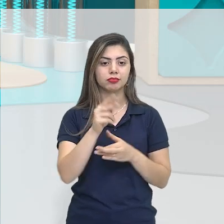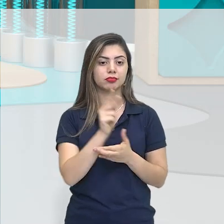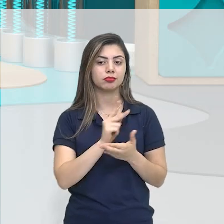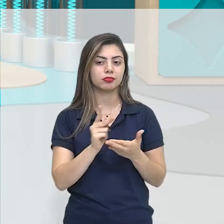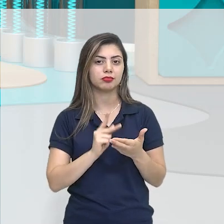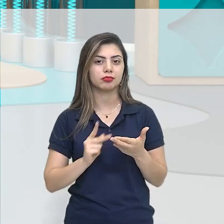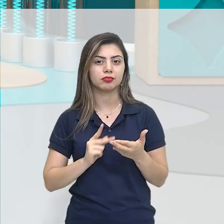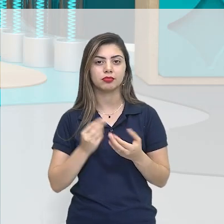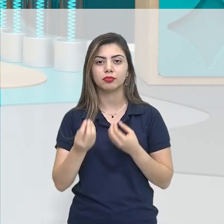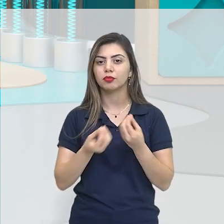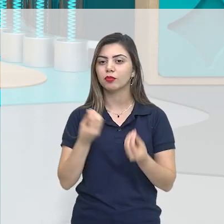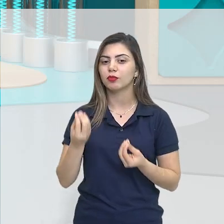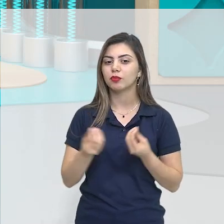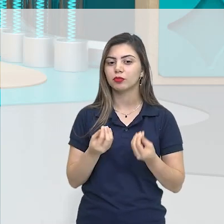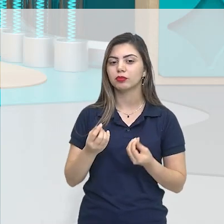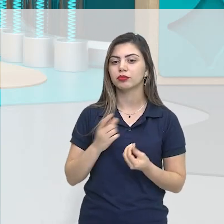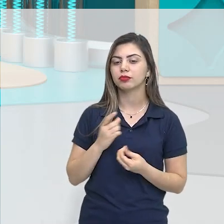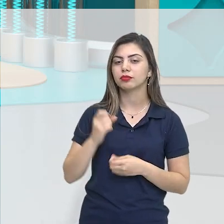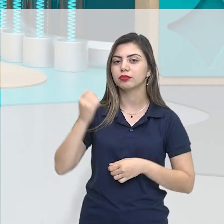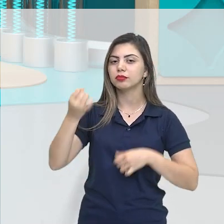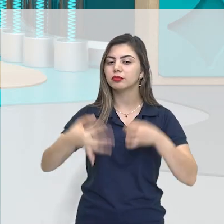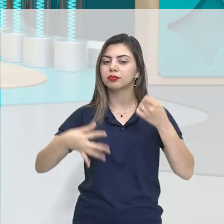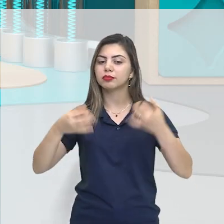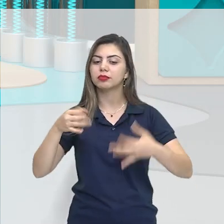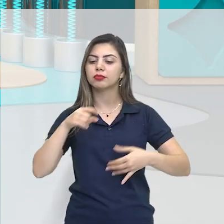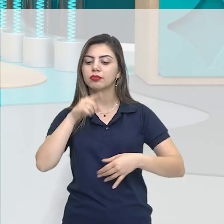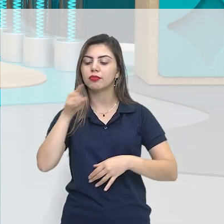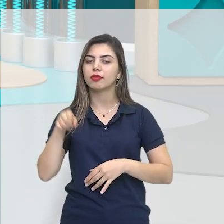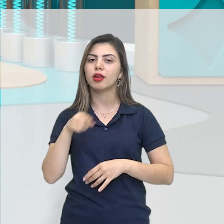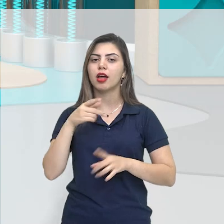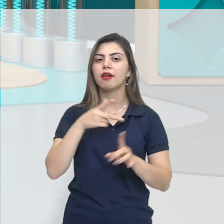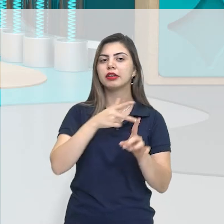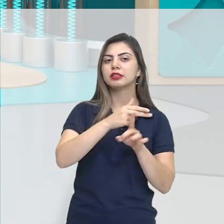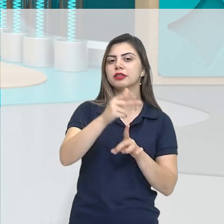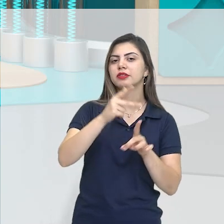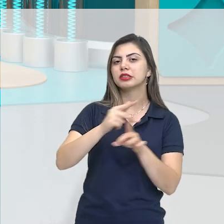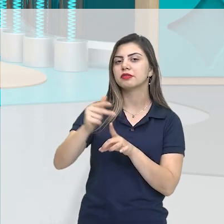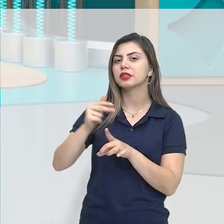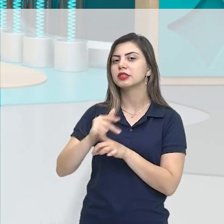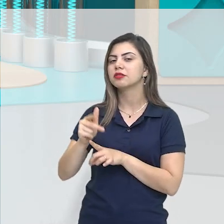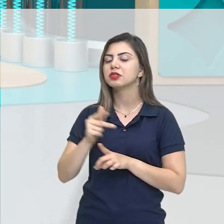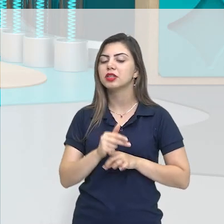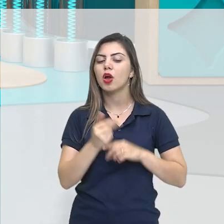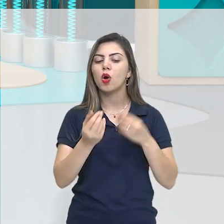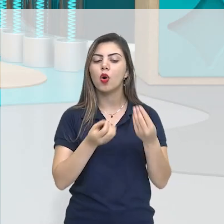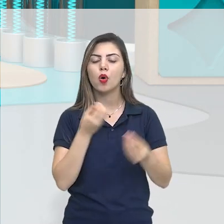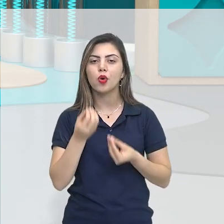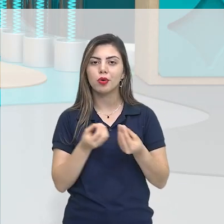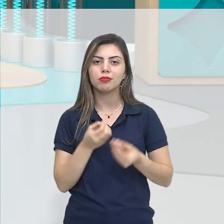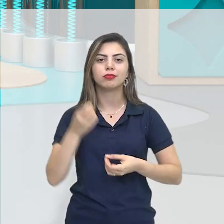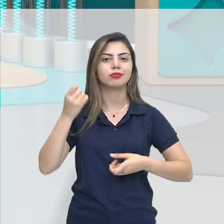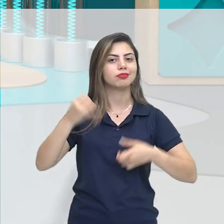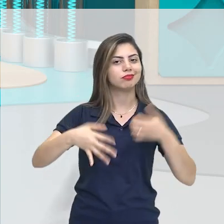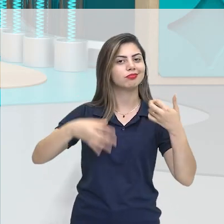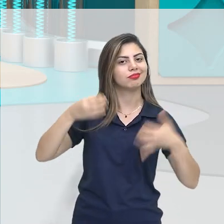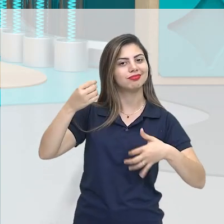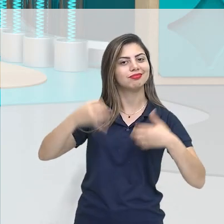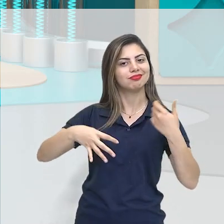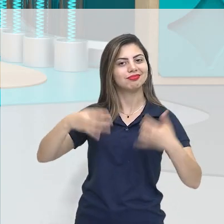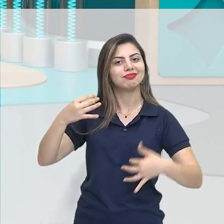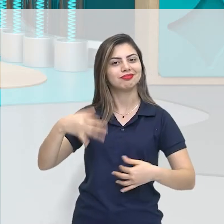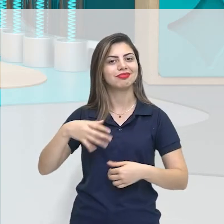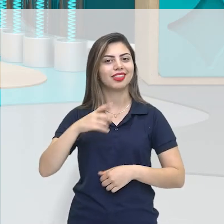eles iriam contando os feitos desses heróis, né? Ou de um herói, em que ele iria